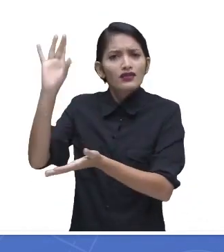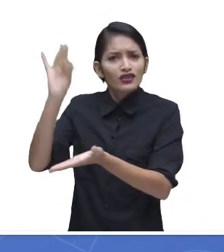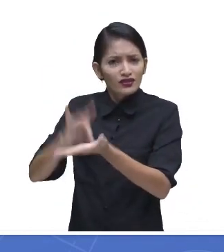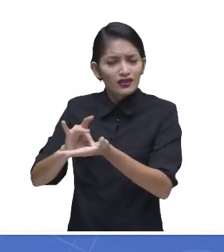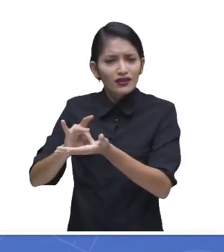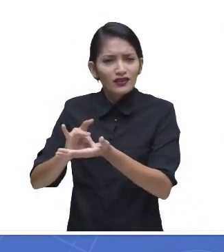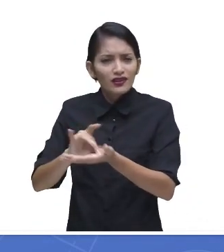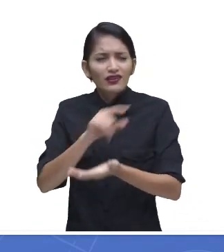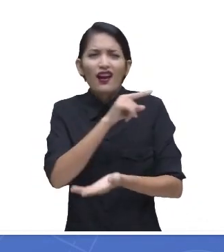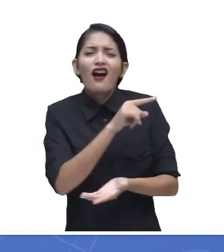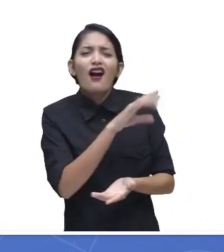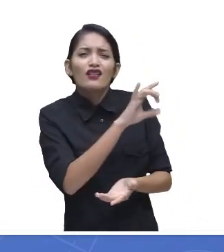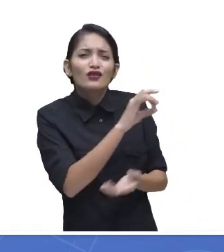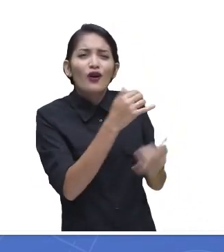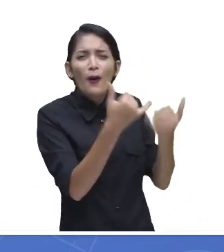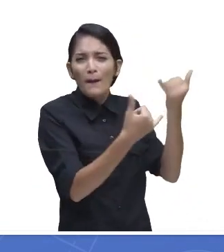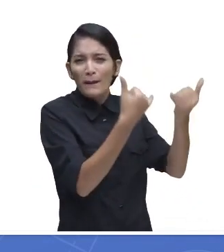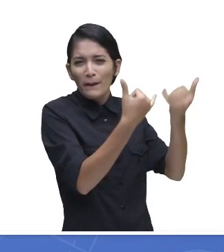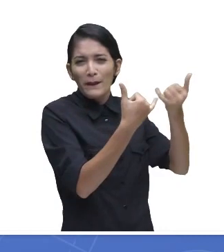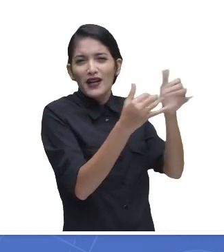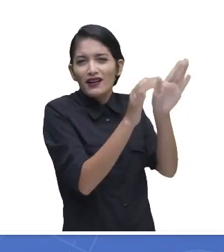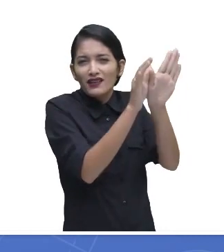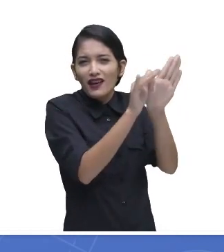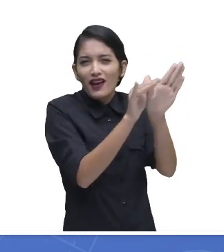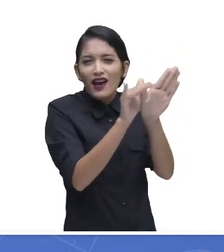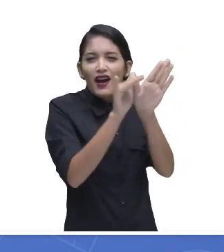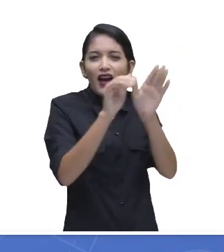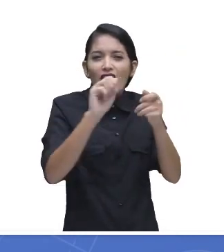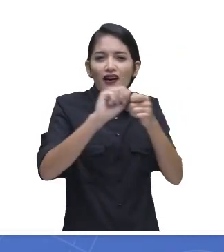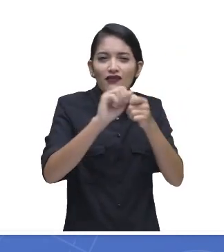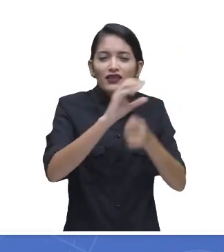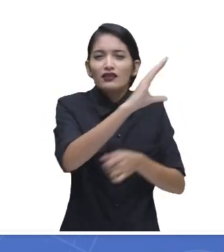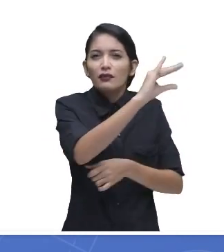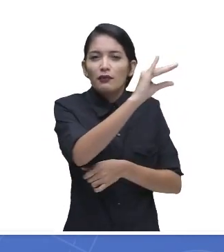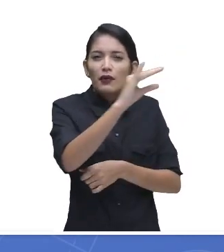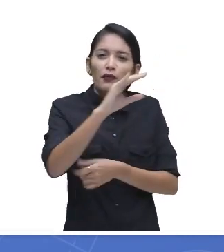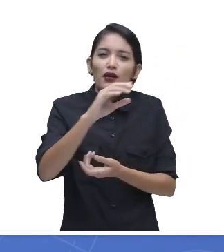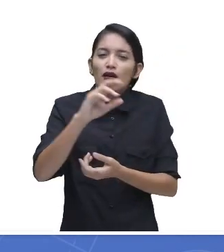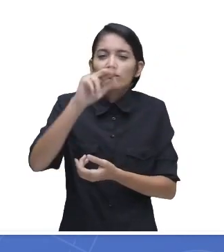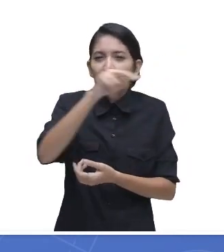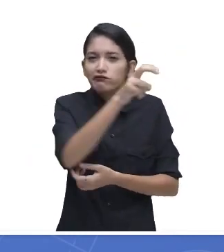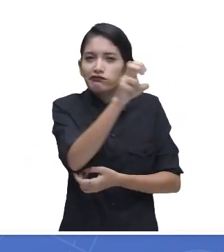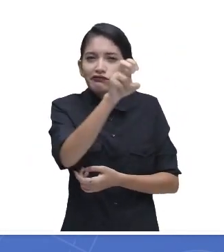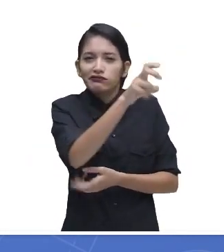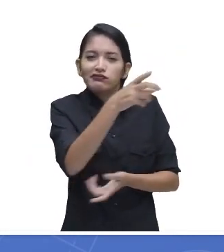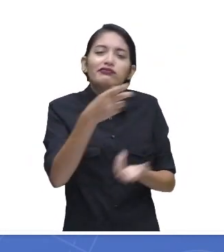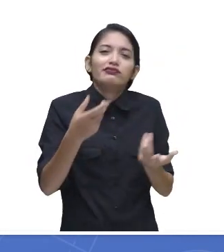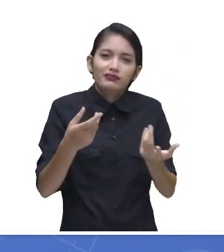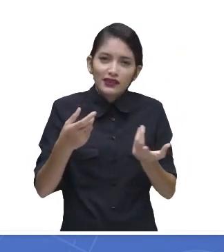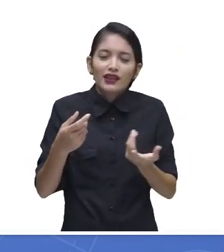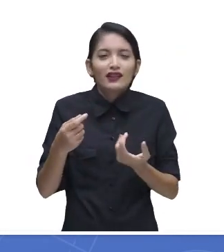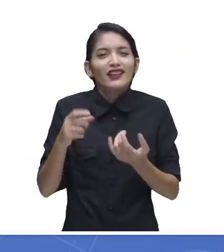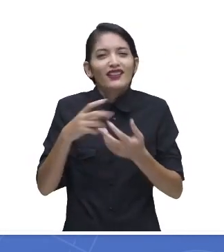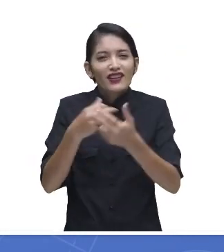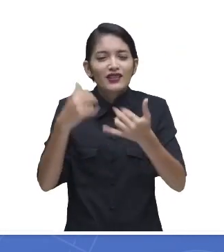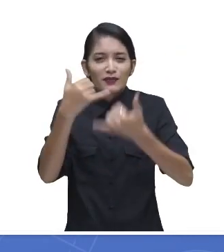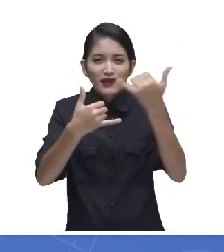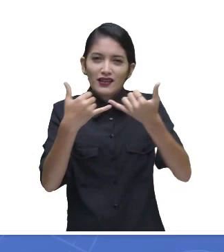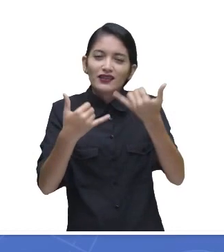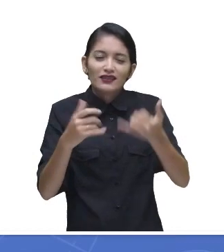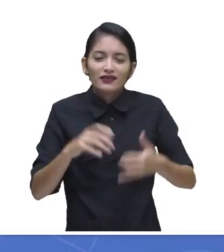ah, não, é tu que está com a tua mão brincando, né? Faz assim, né? A cobra, né? Então a gente tem essa brincadeira, né? Com a